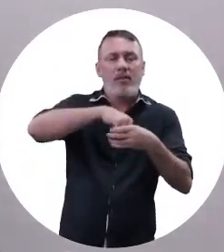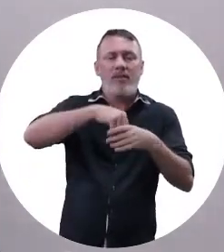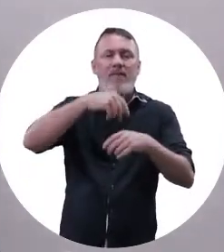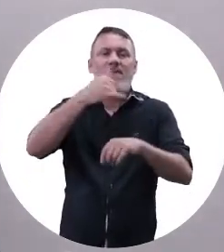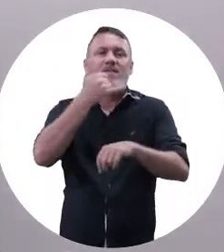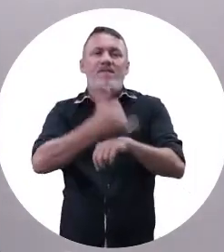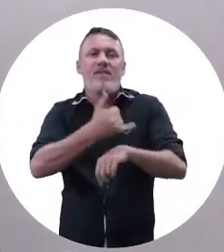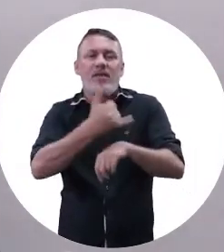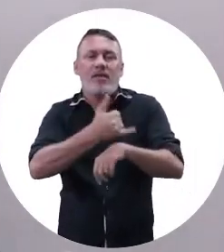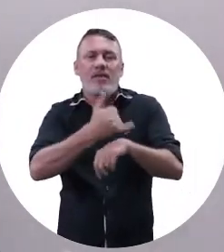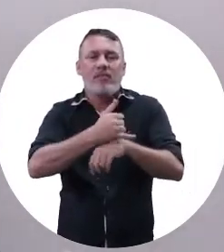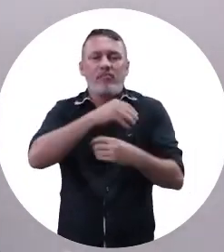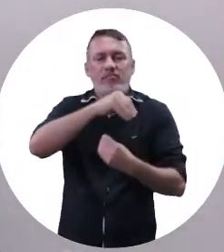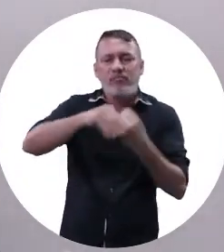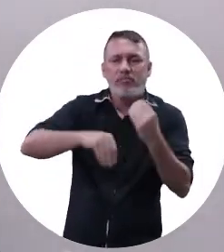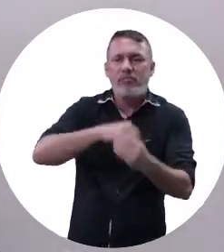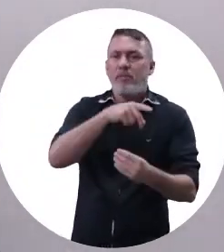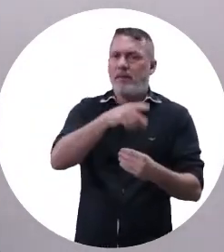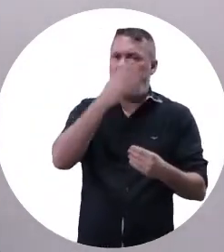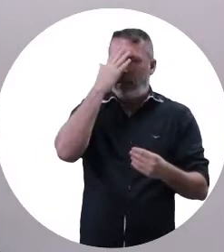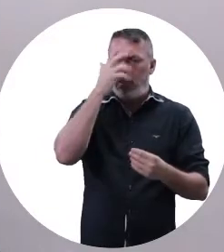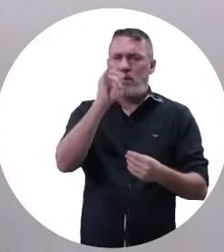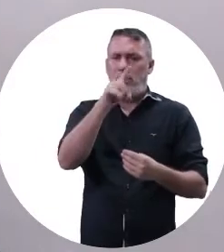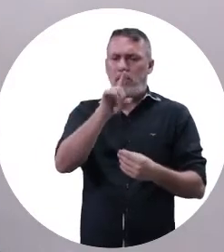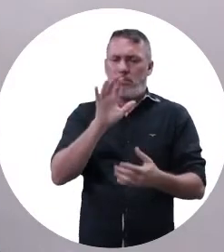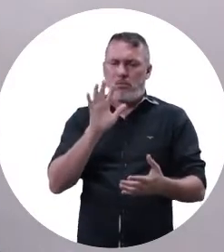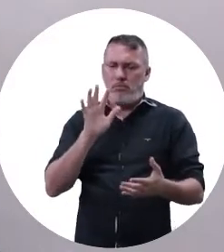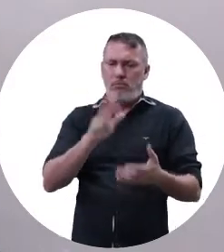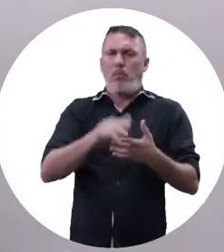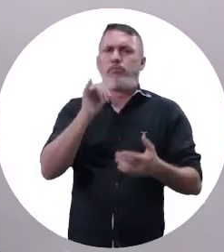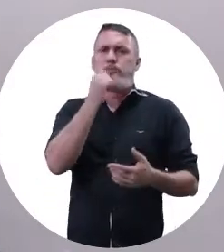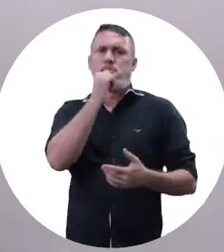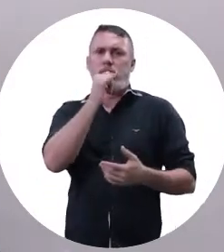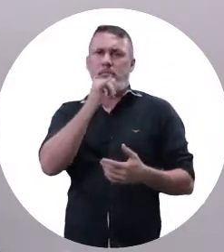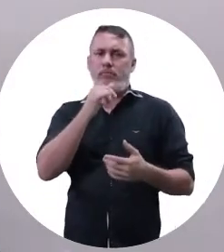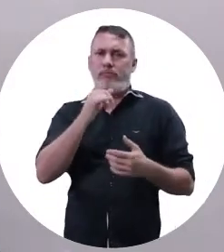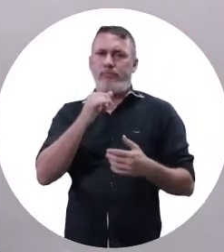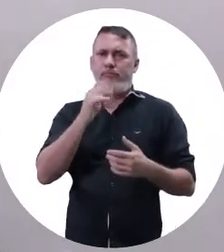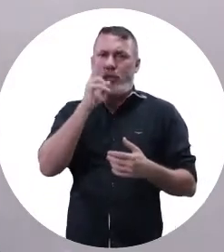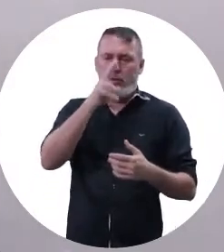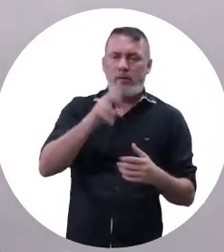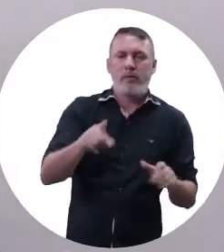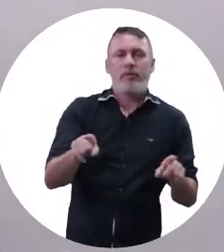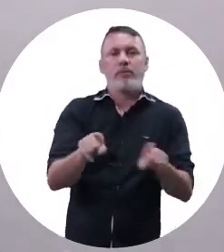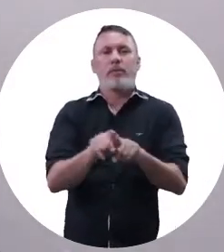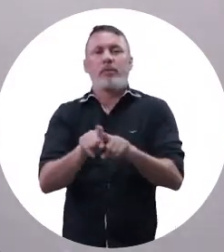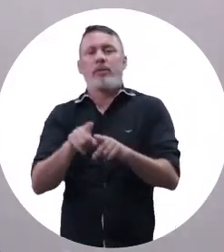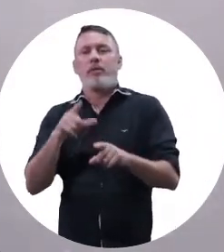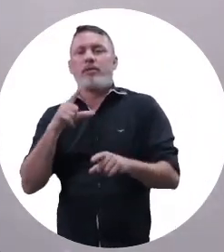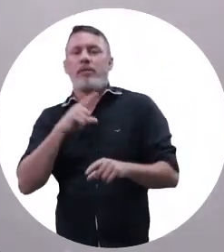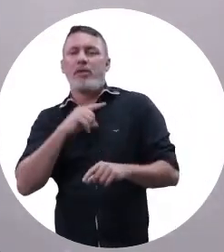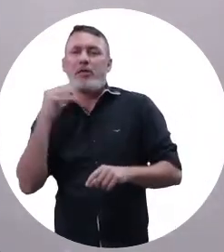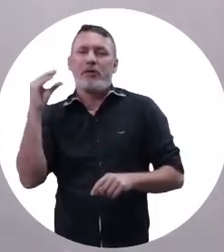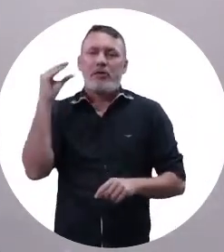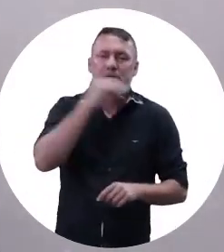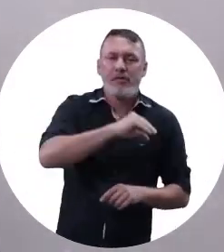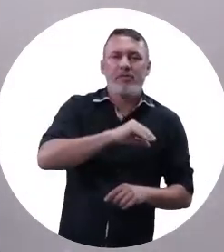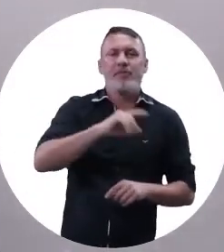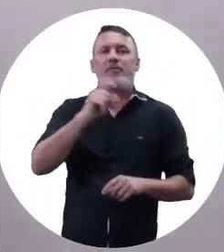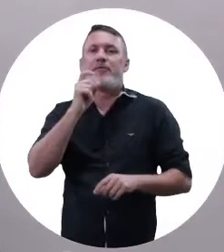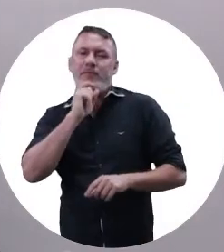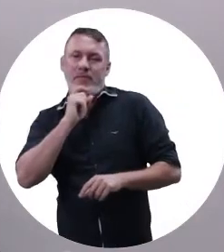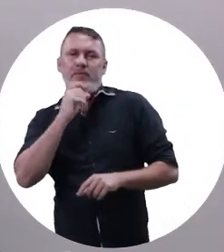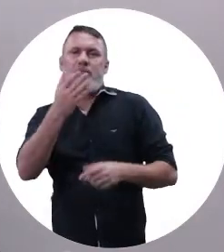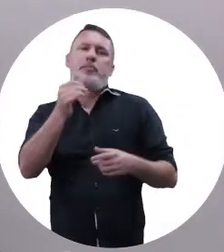são muito bons condutores de energia elétrica e energia térmica. A gente utiliza fios de cobre